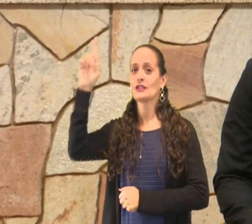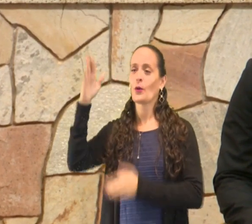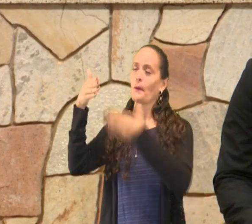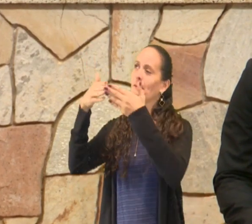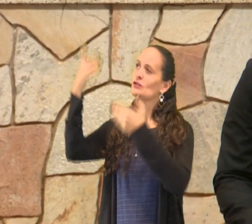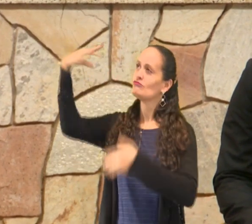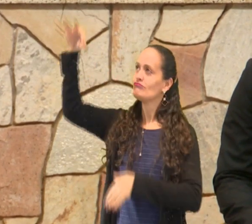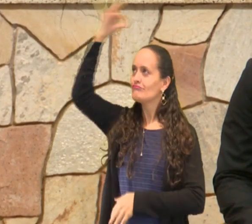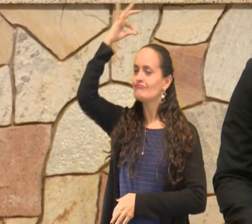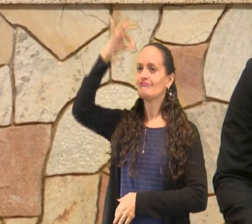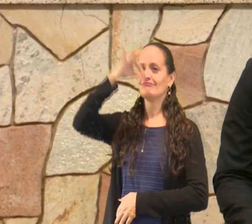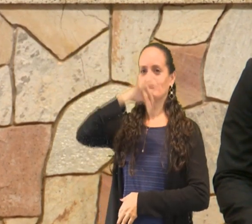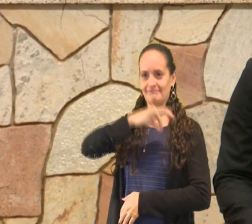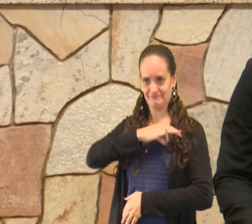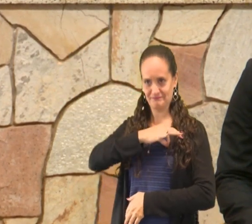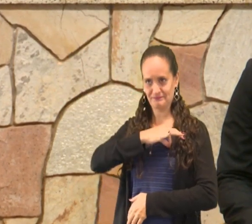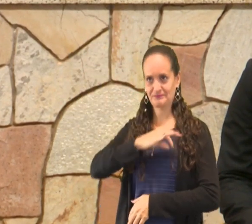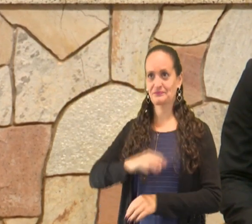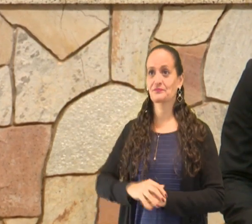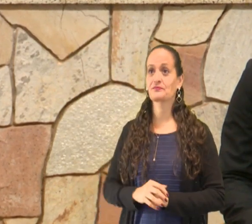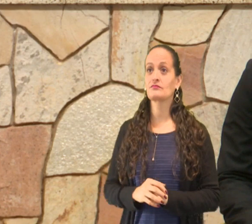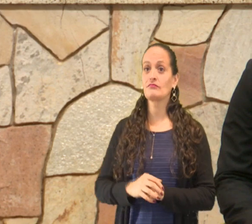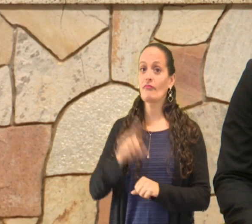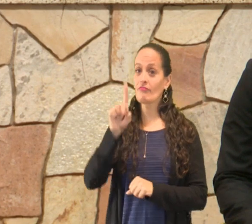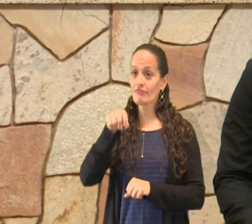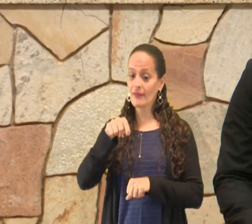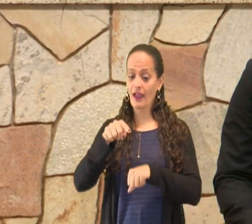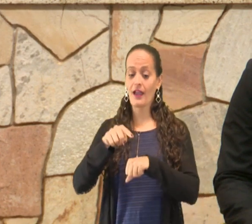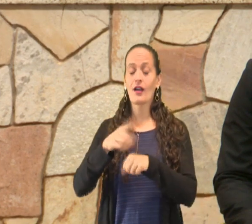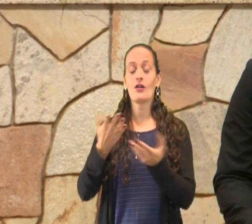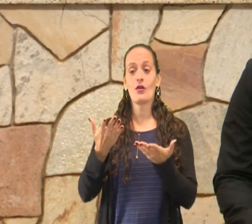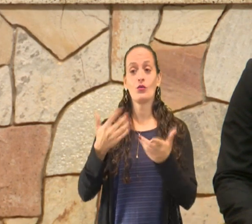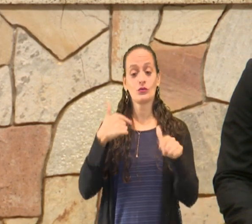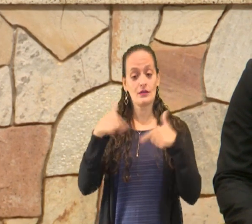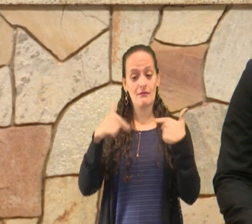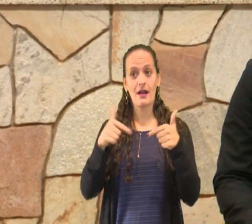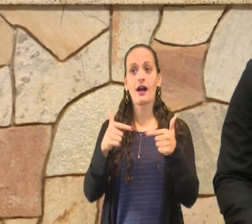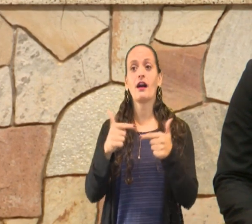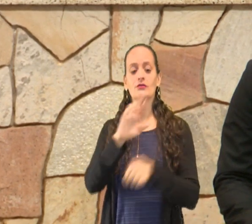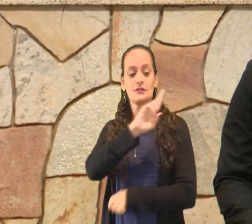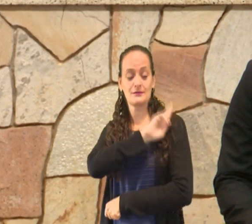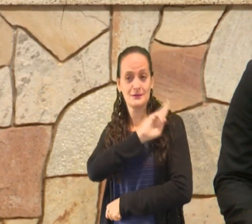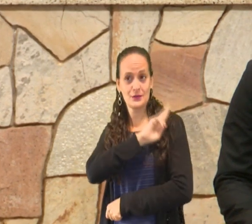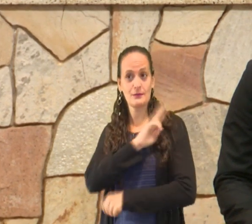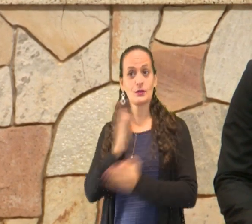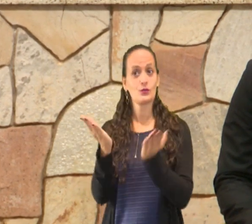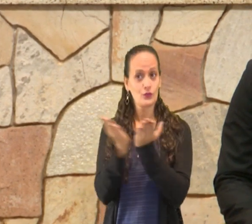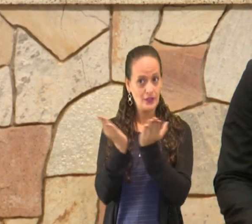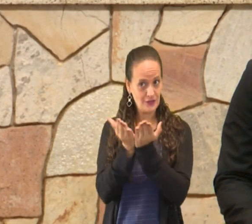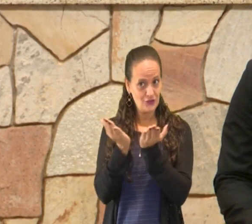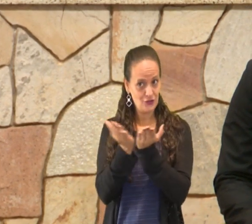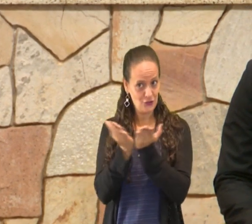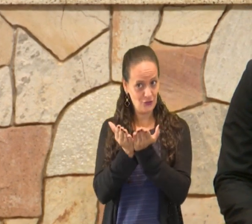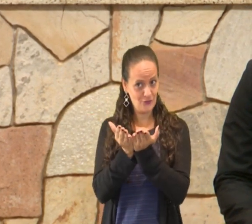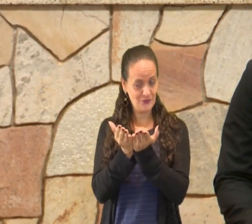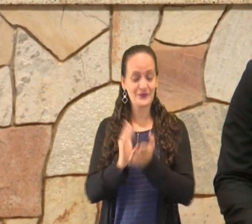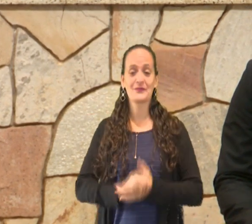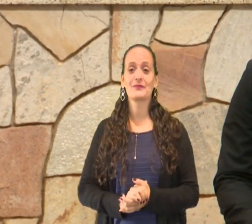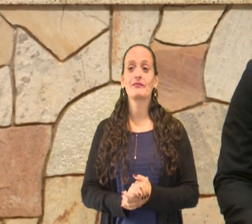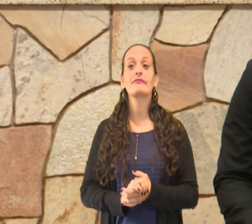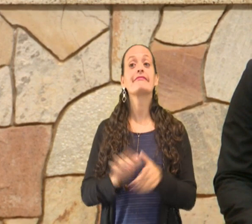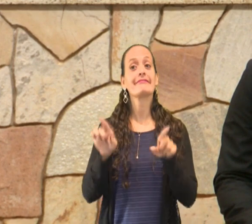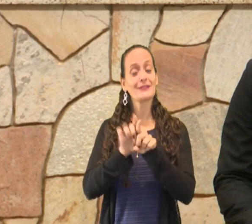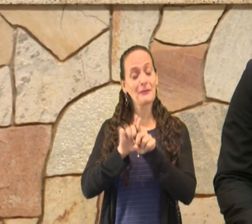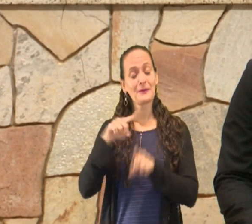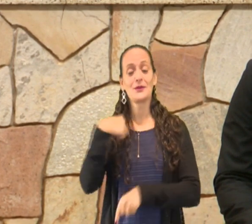presença. Este é o dever de todo crente, é a nossa responsabilidade, e por que também não dizer da